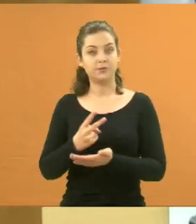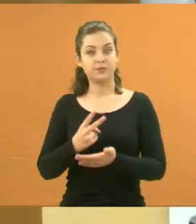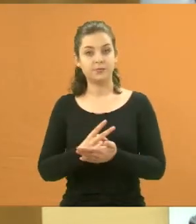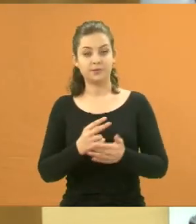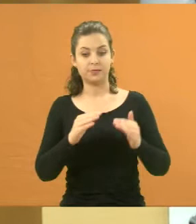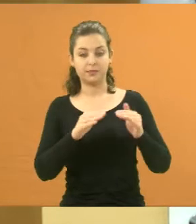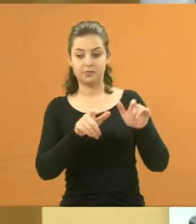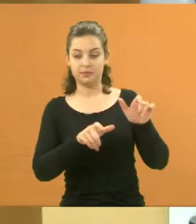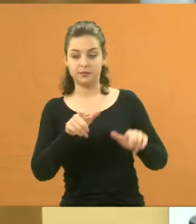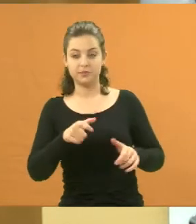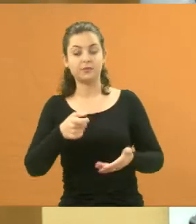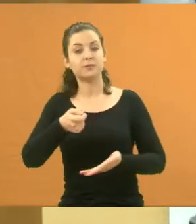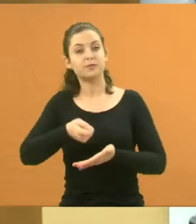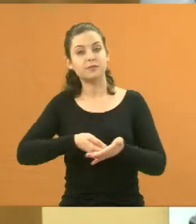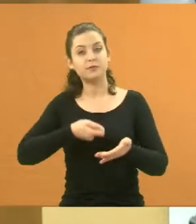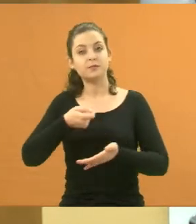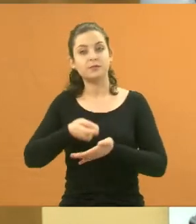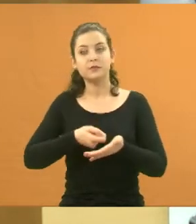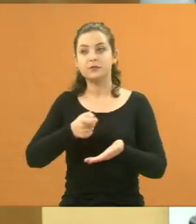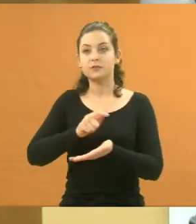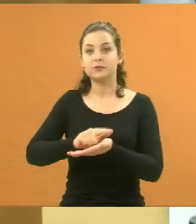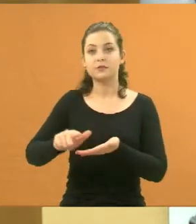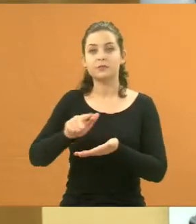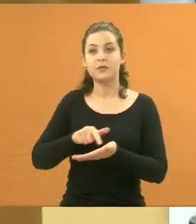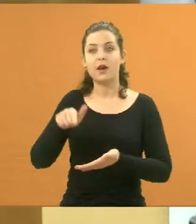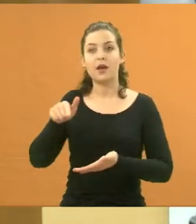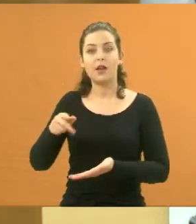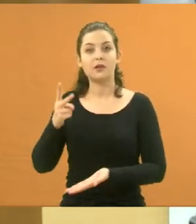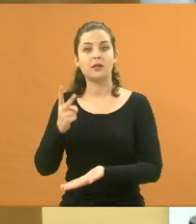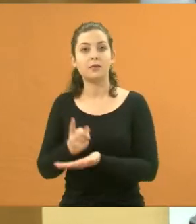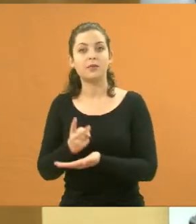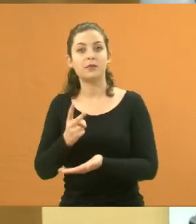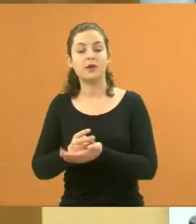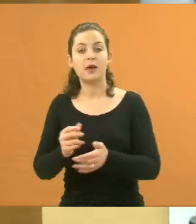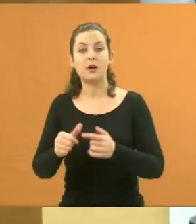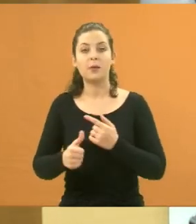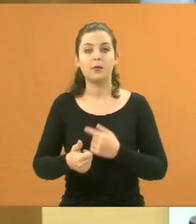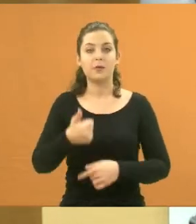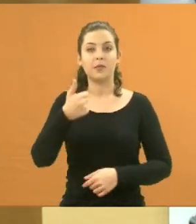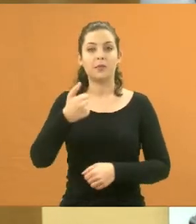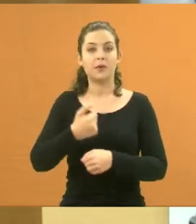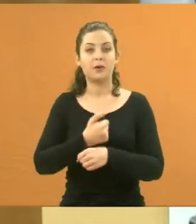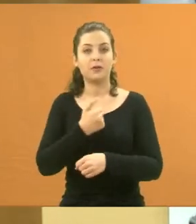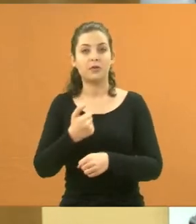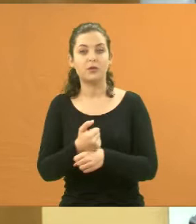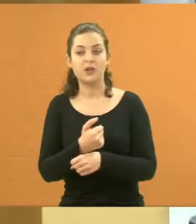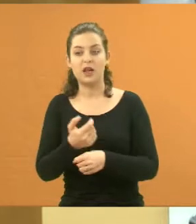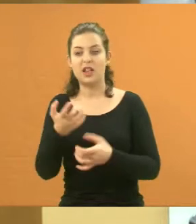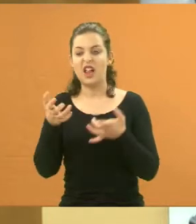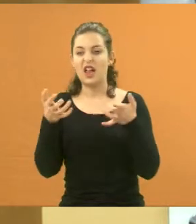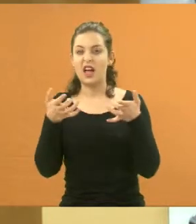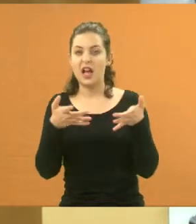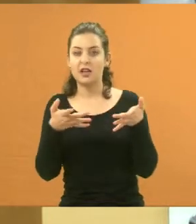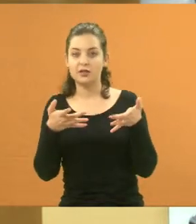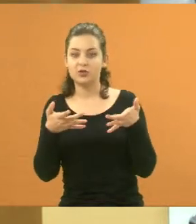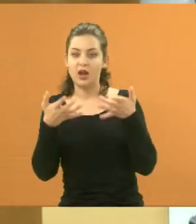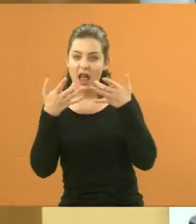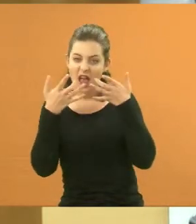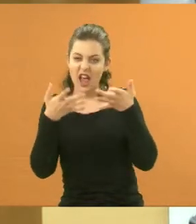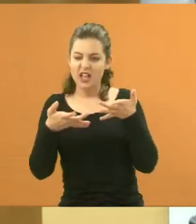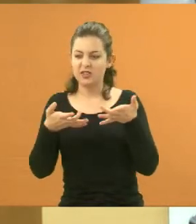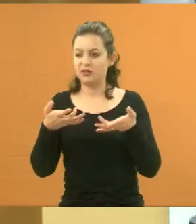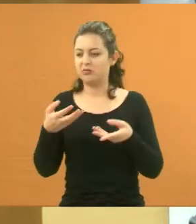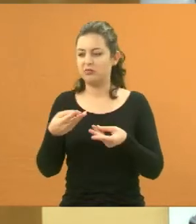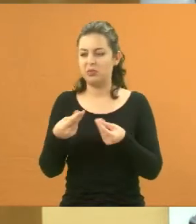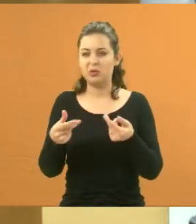estão cobrando a limpeza do terreno são os mesmos que a primeira construção que faz joga no terreno da